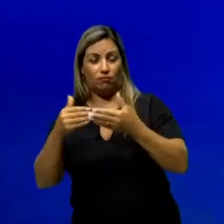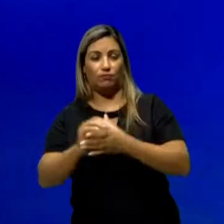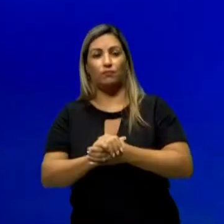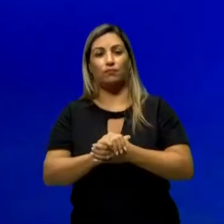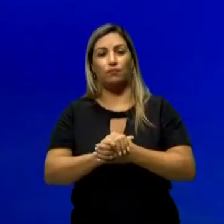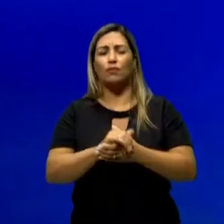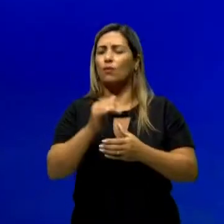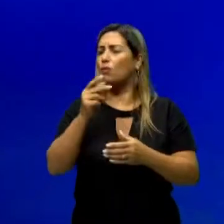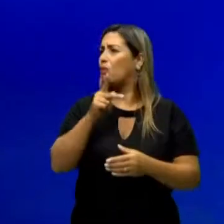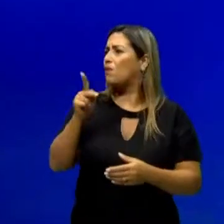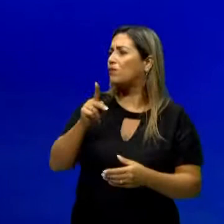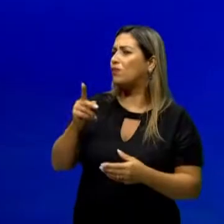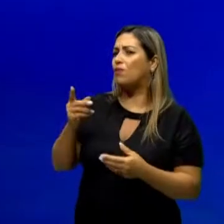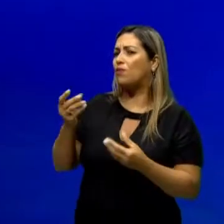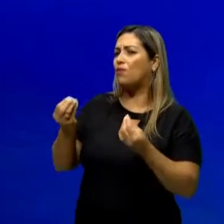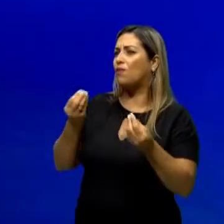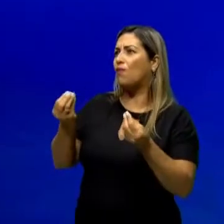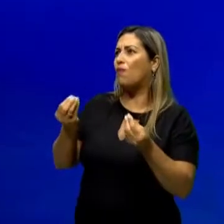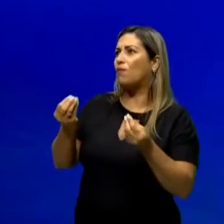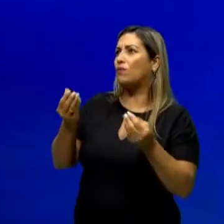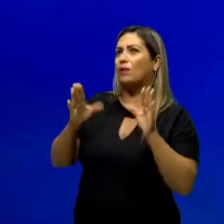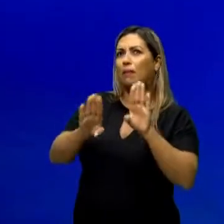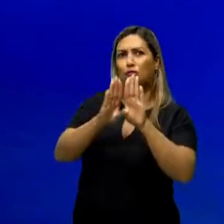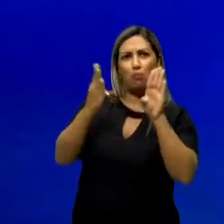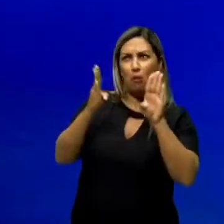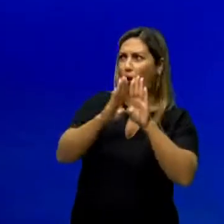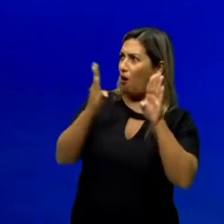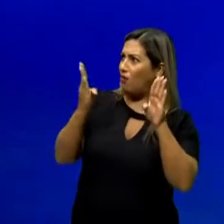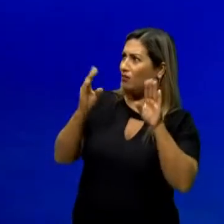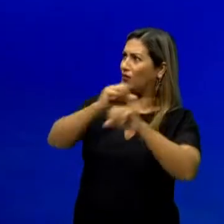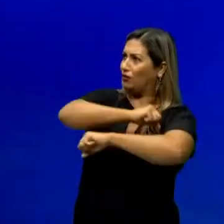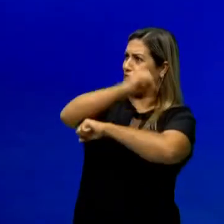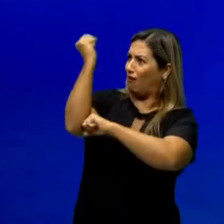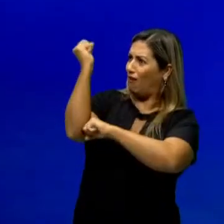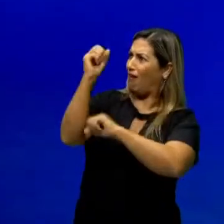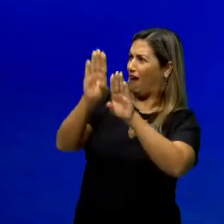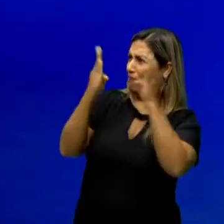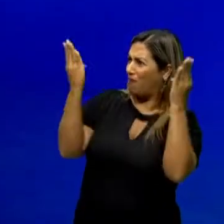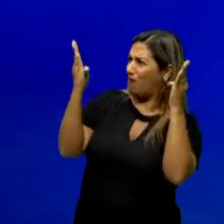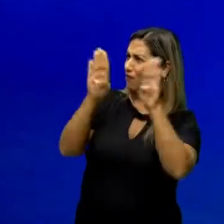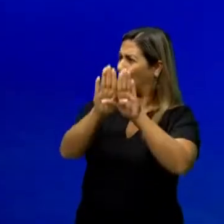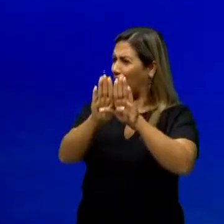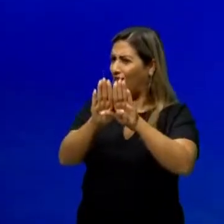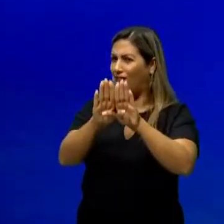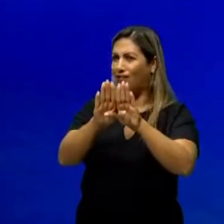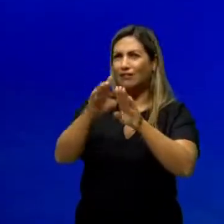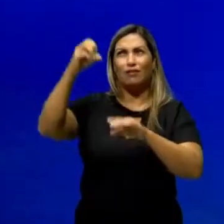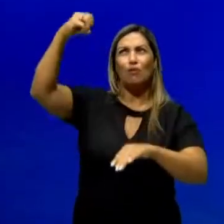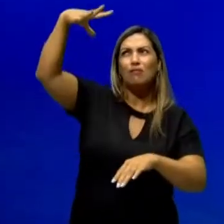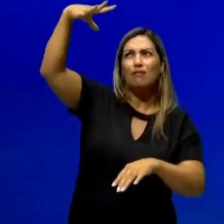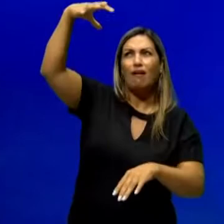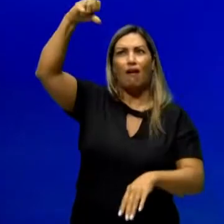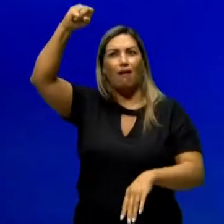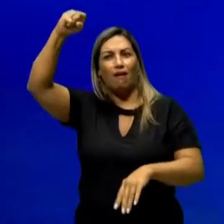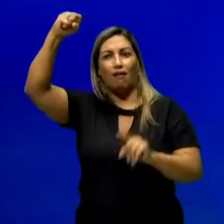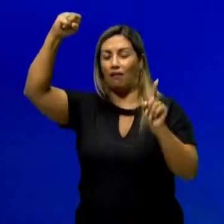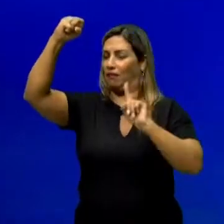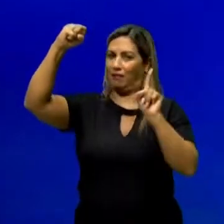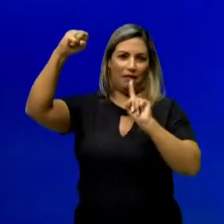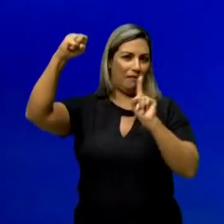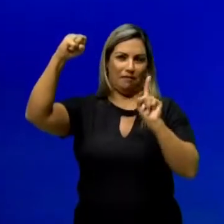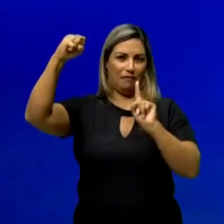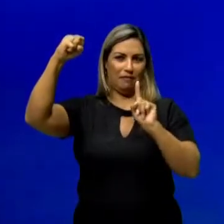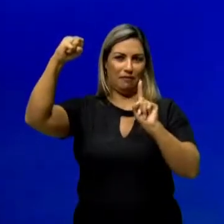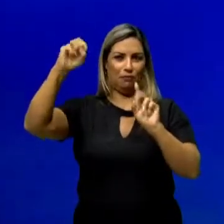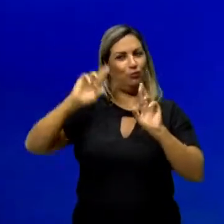fechado. Professor, vai depender se a porta do laboratório ou a janela está aberta ou fechada, se tem luz acesa ou luz apagada? Não é isso